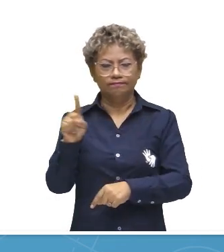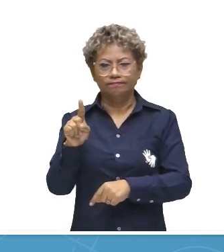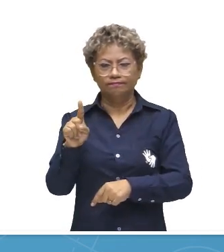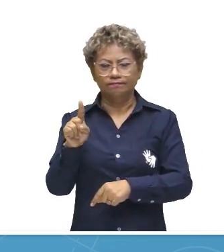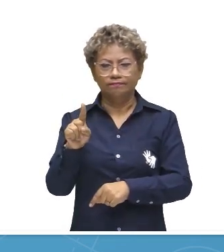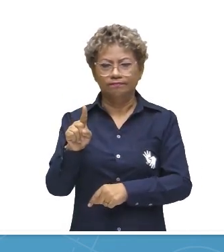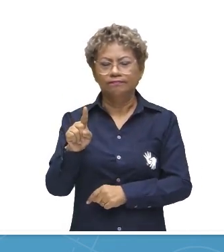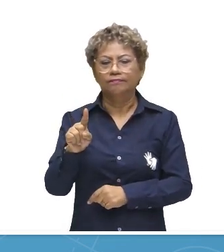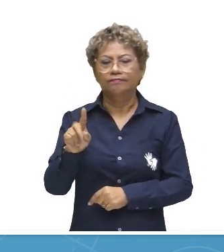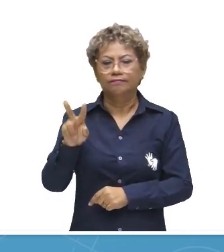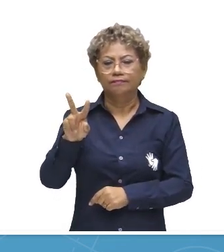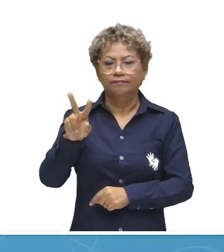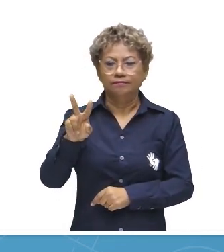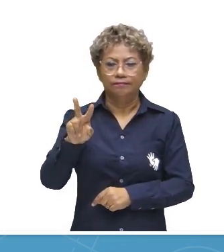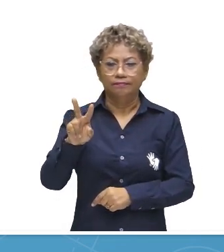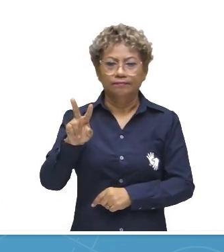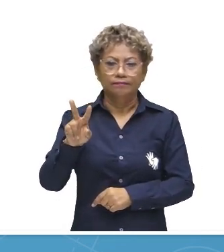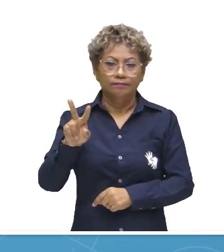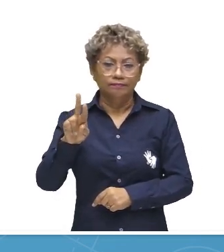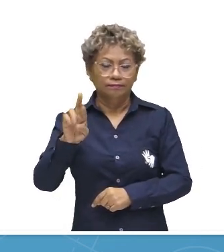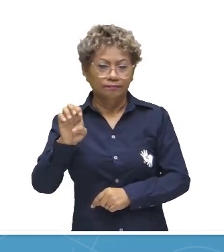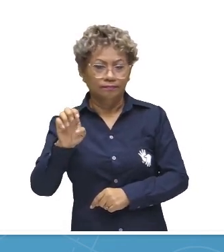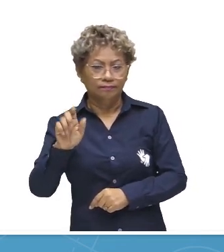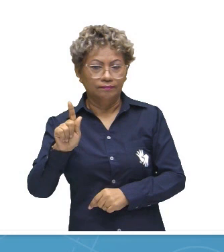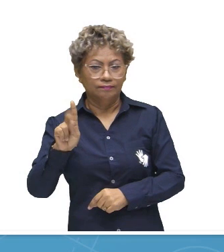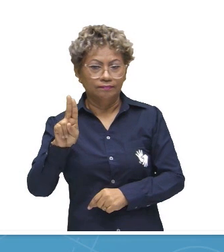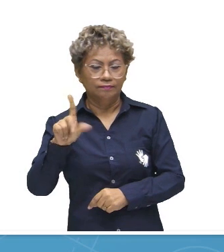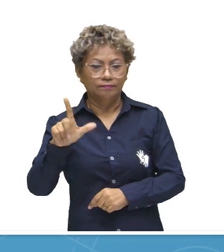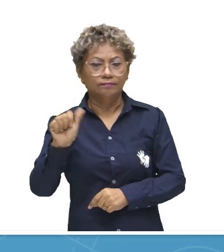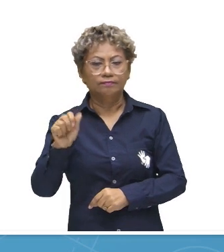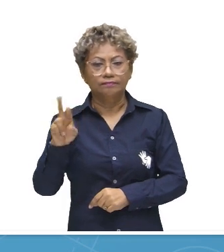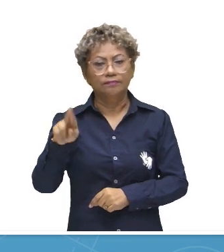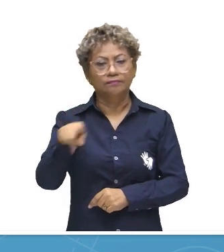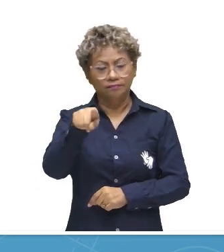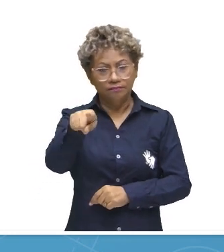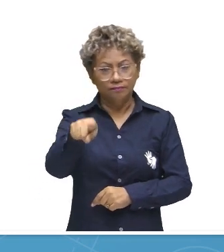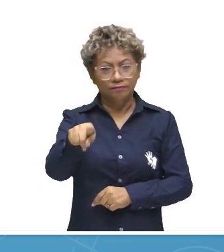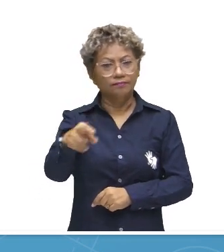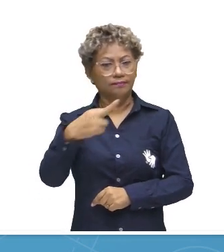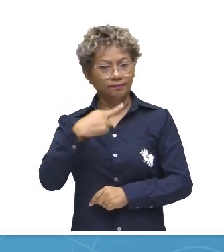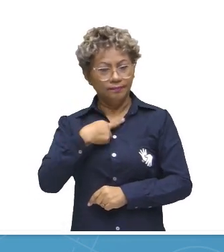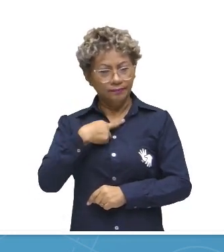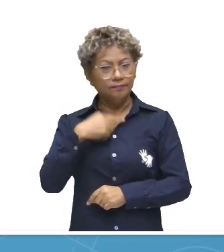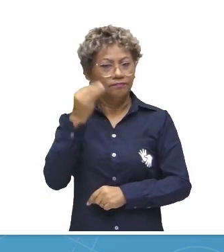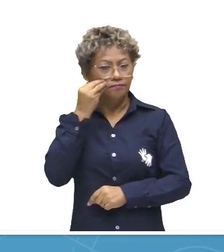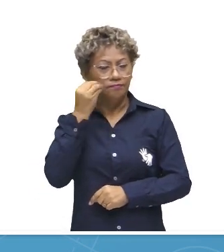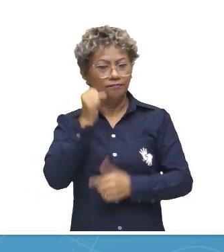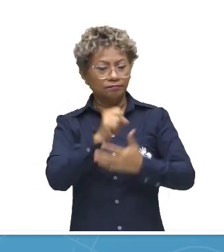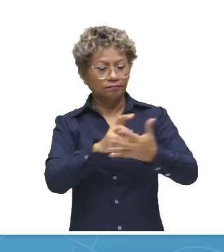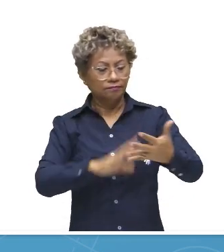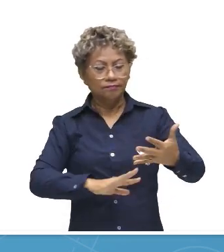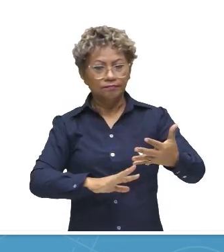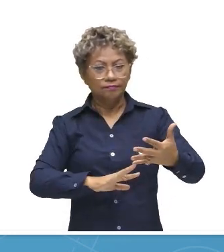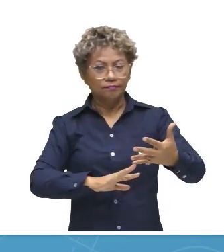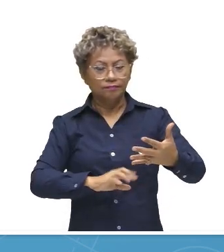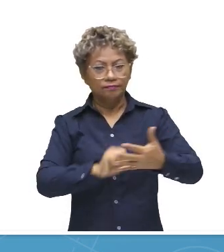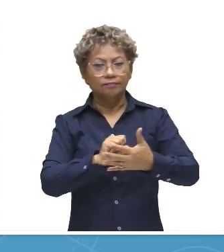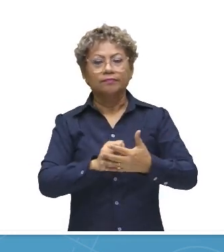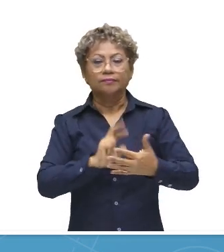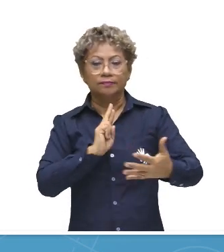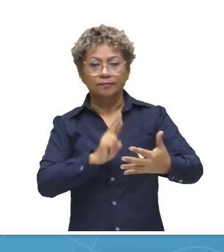as cartelas vão ficar alterando aí entre uma e outra, correto? E vejo vocês aí na sequência para a